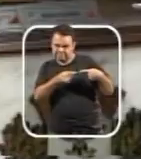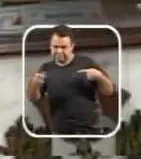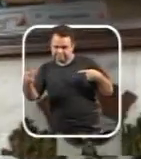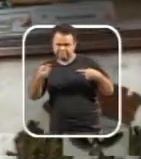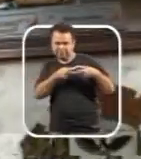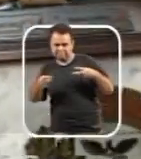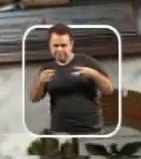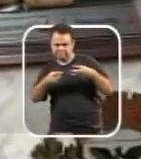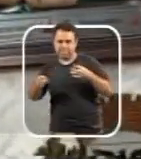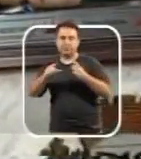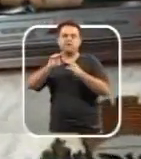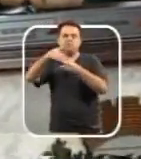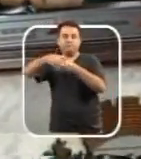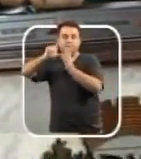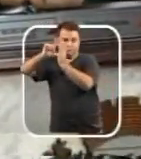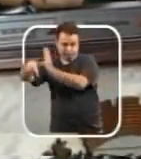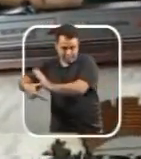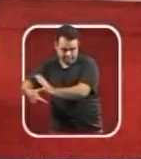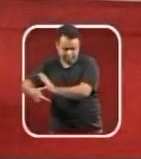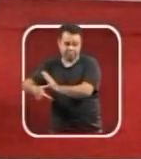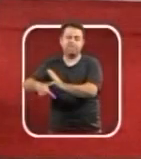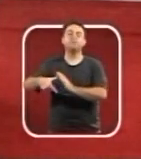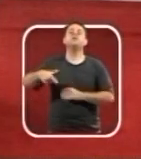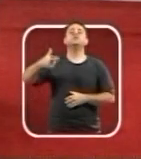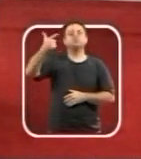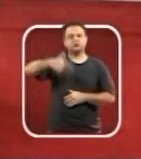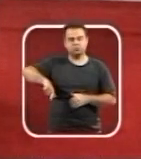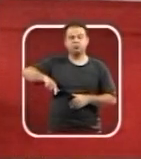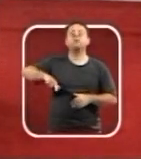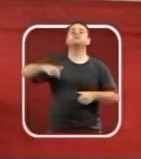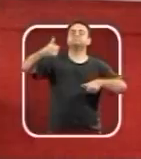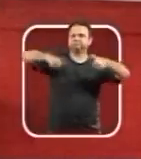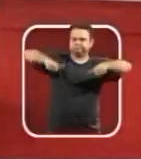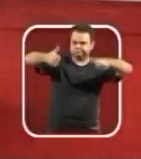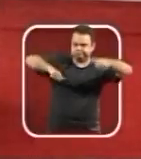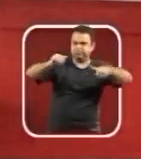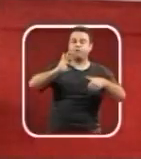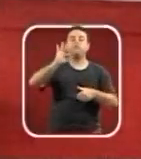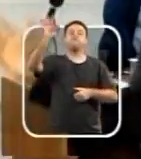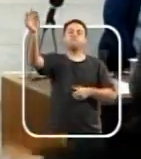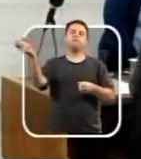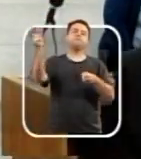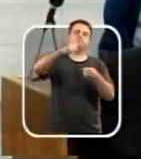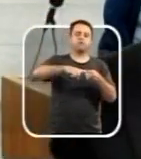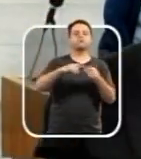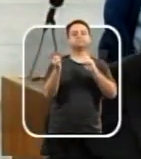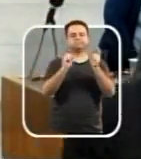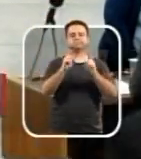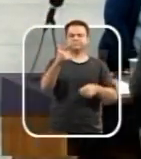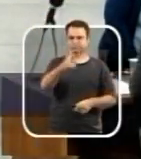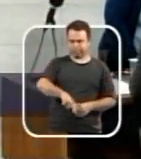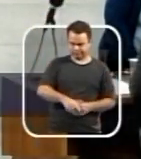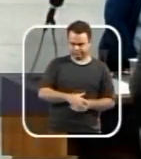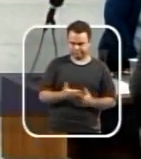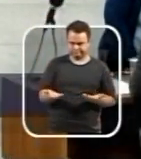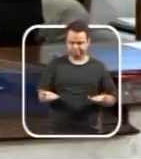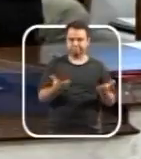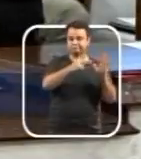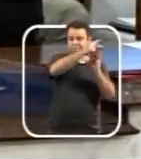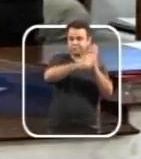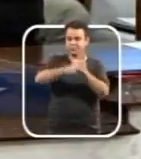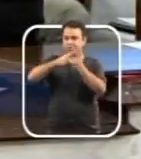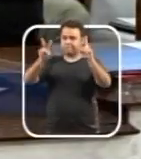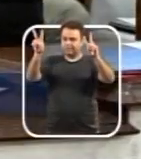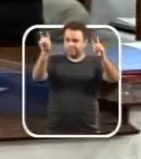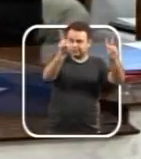ser reavaliados pelos vereadores e podem retornar à pauta de votações em sessão ordinária depois do prazo solicitado.